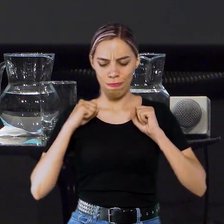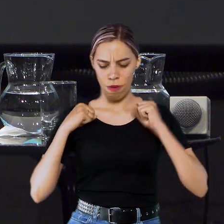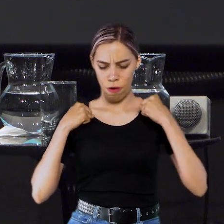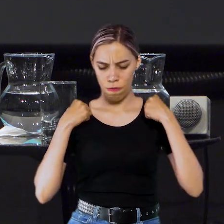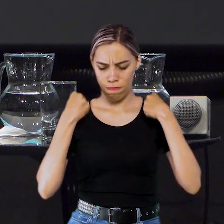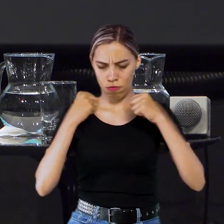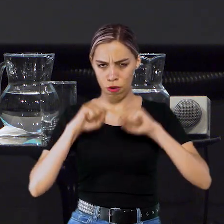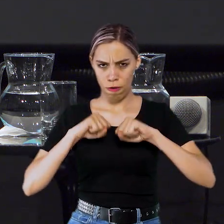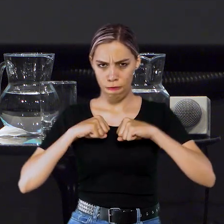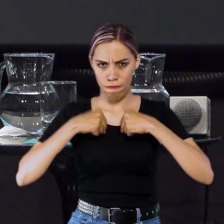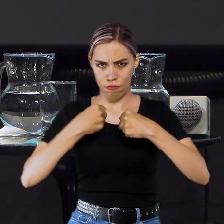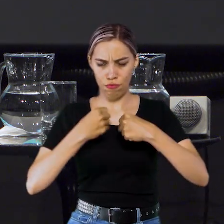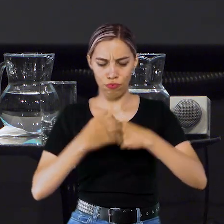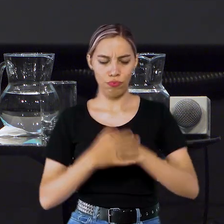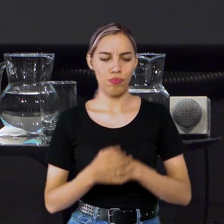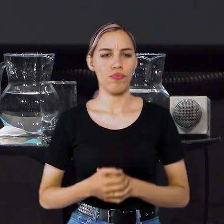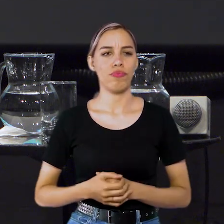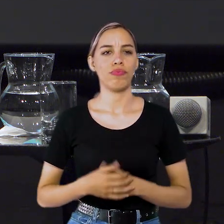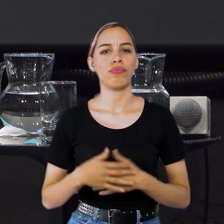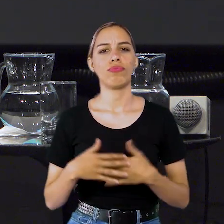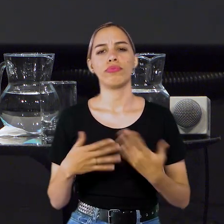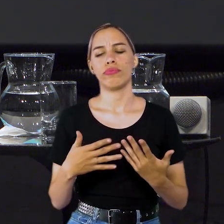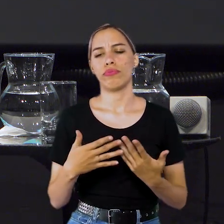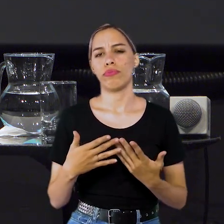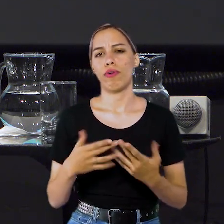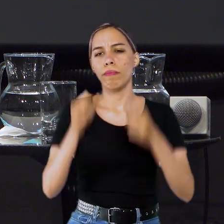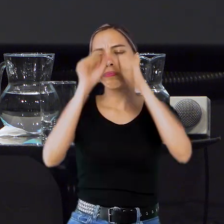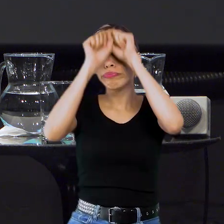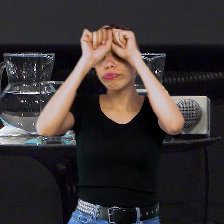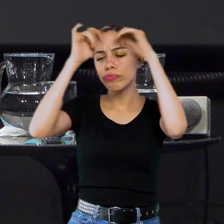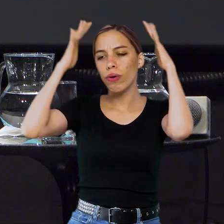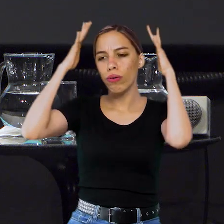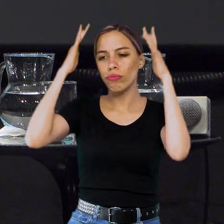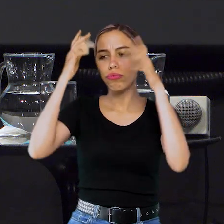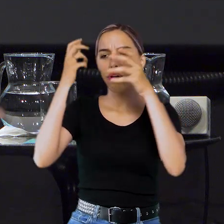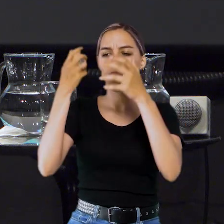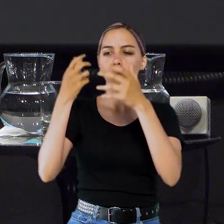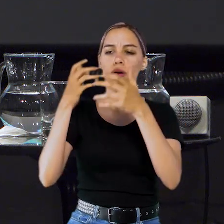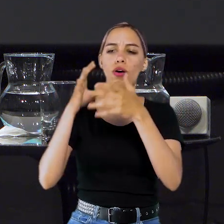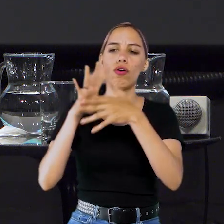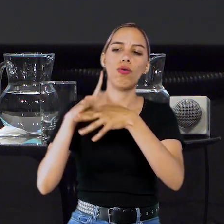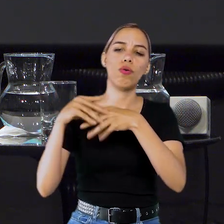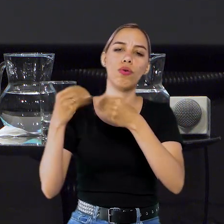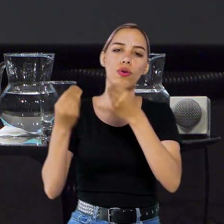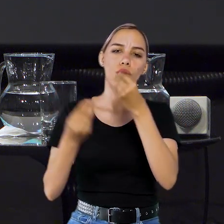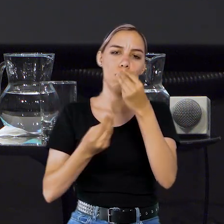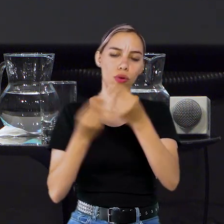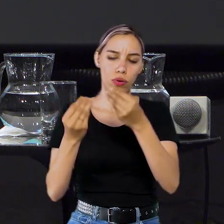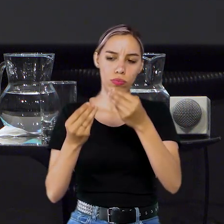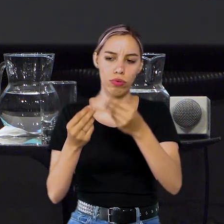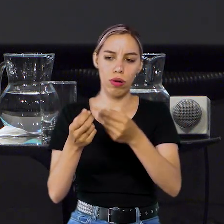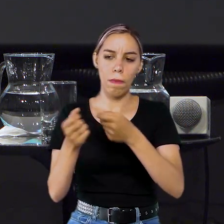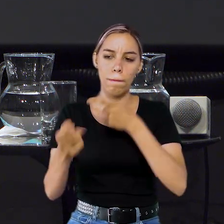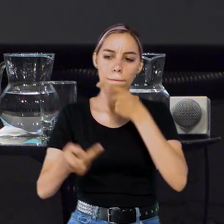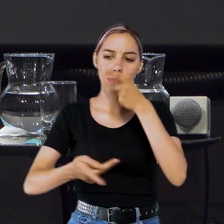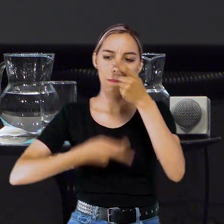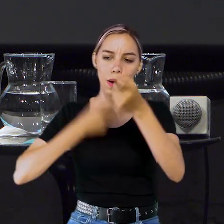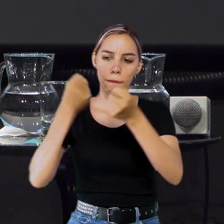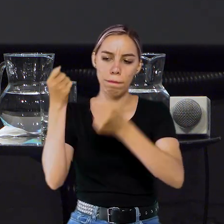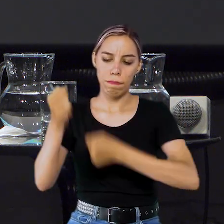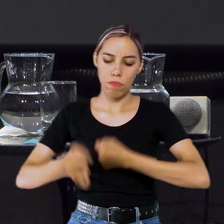pajés cura com a palavra poesia.